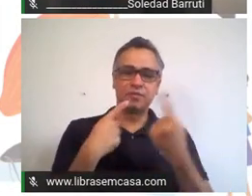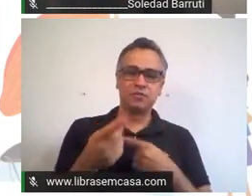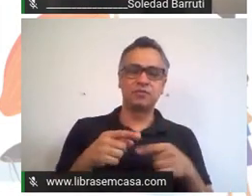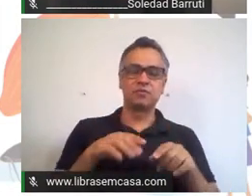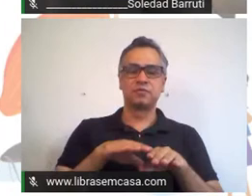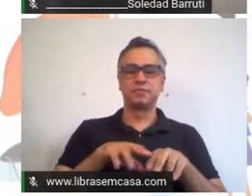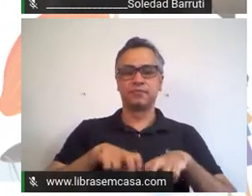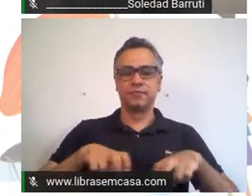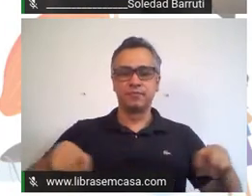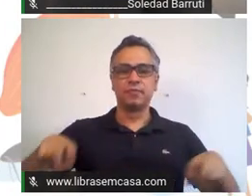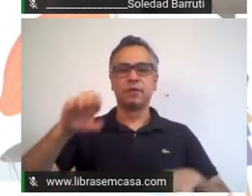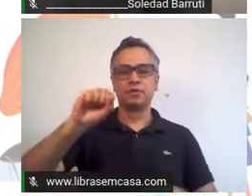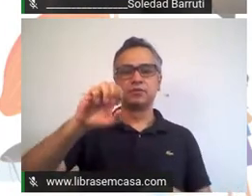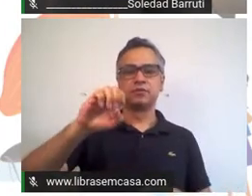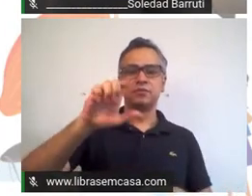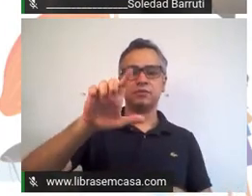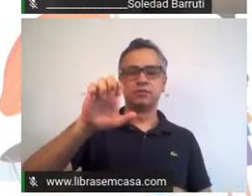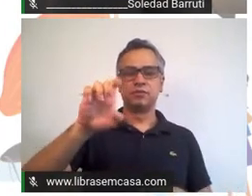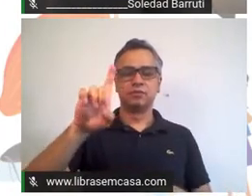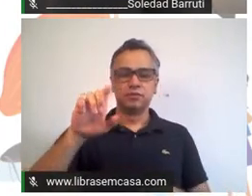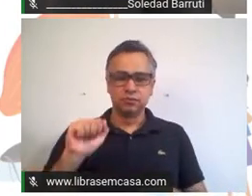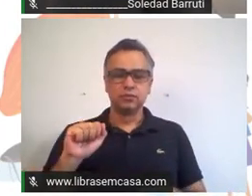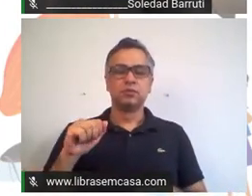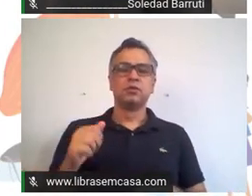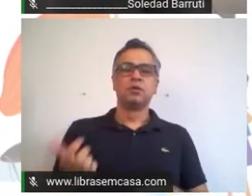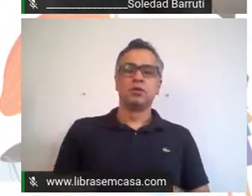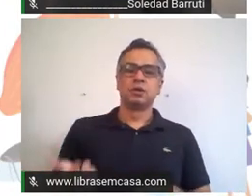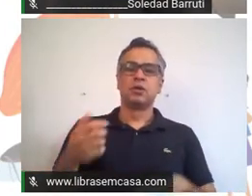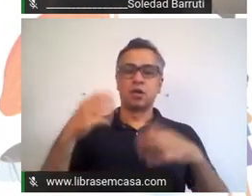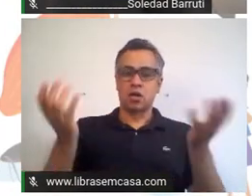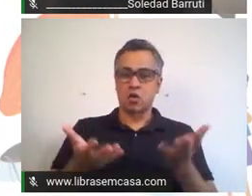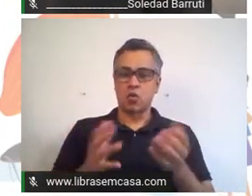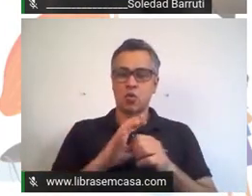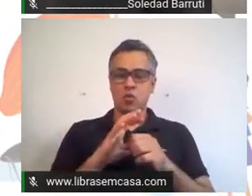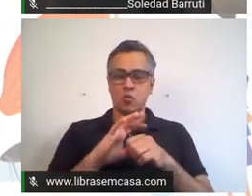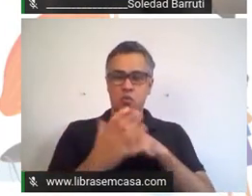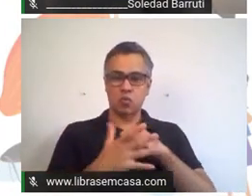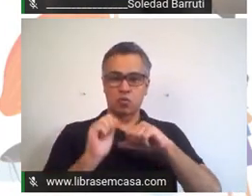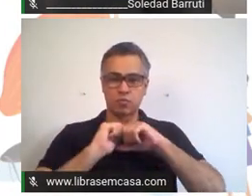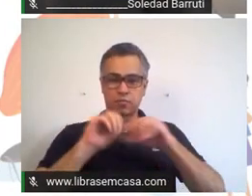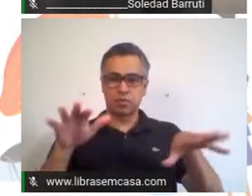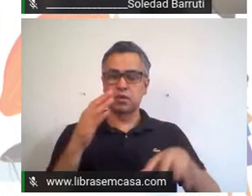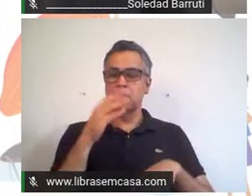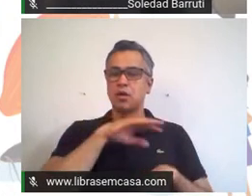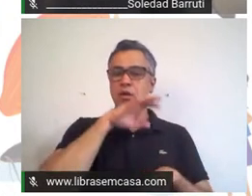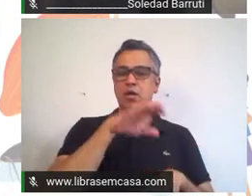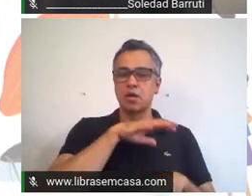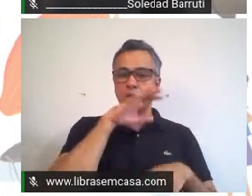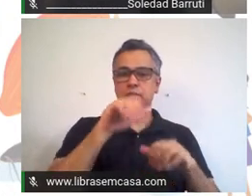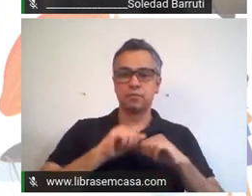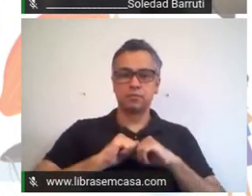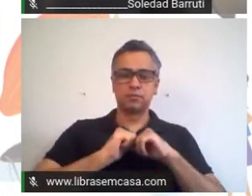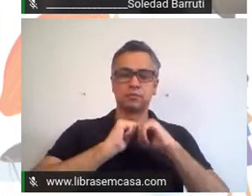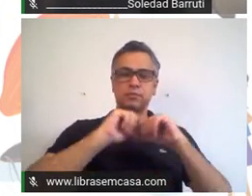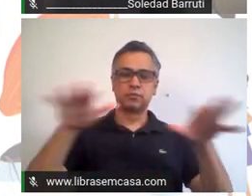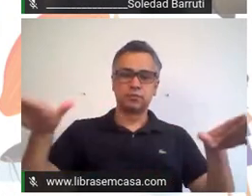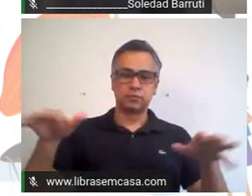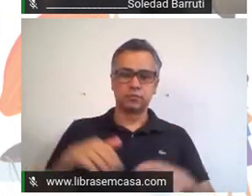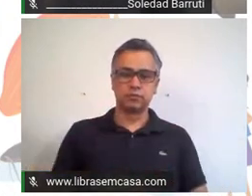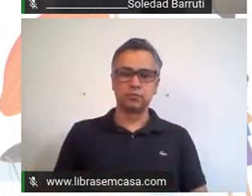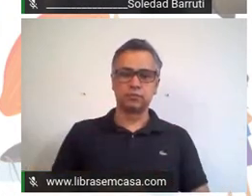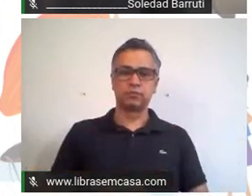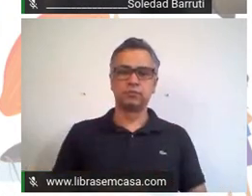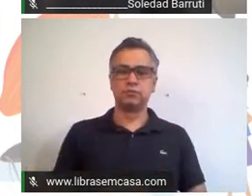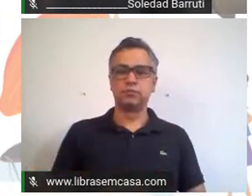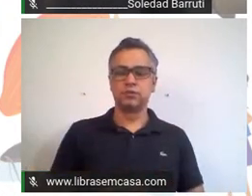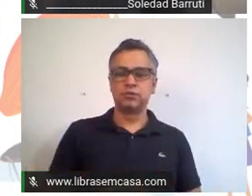ouvindo a Soledad falar sobre a atual pandemia, sobre a criação de animais em escala industrial. Como eu disse, a Soledad é argentina, e para que todos pudessem